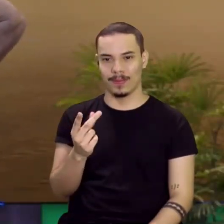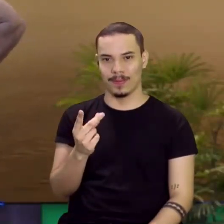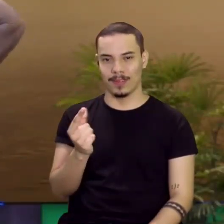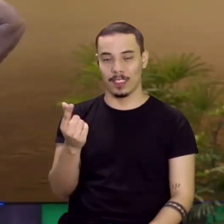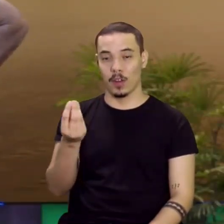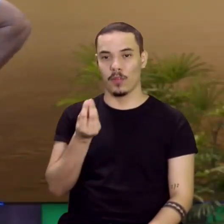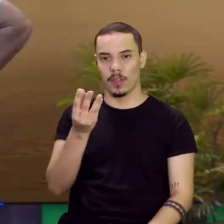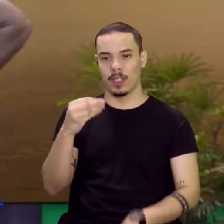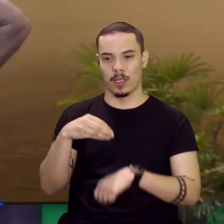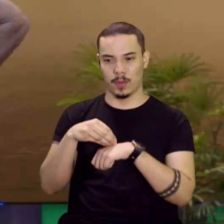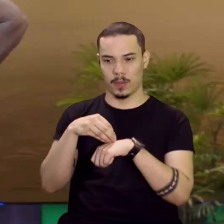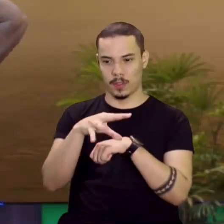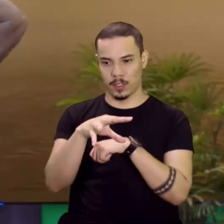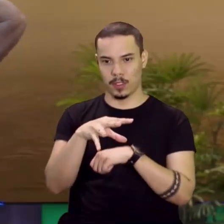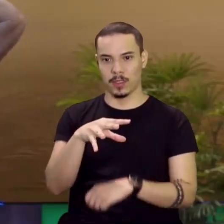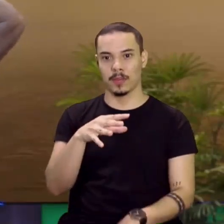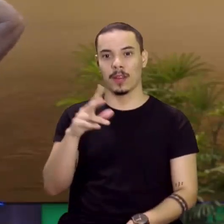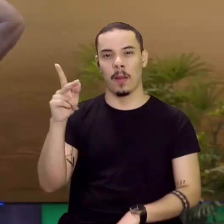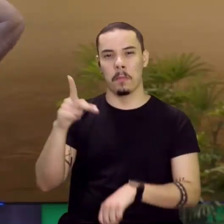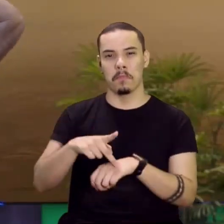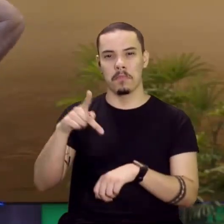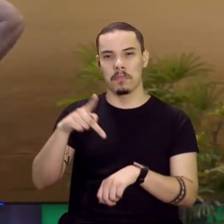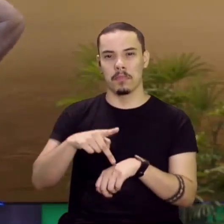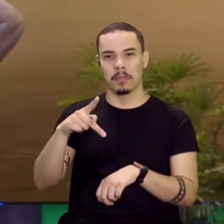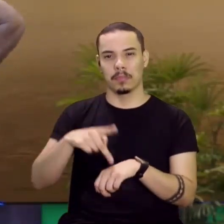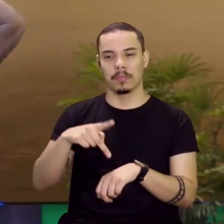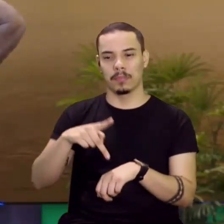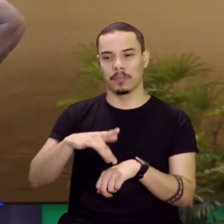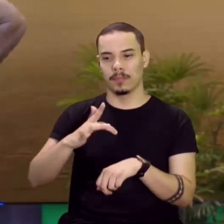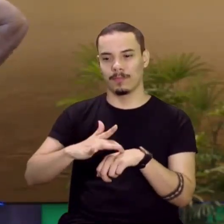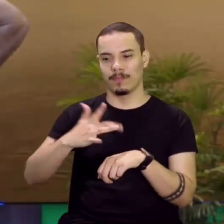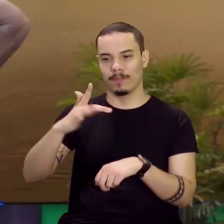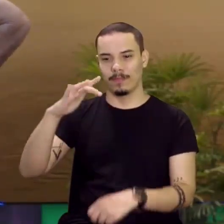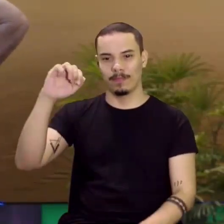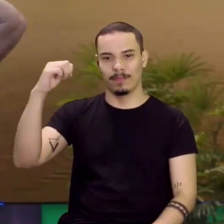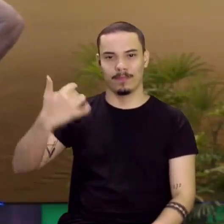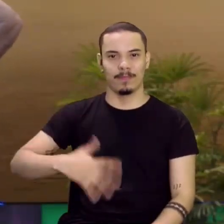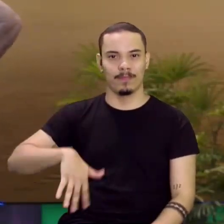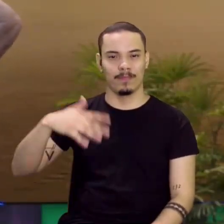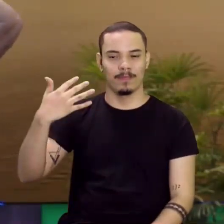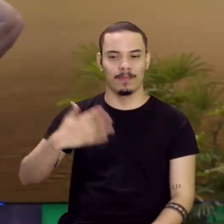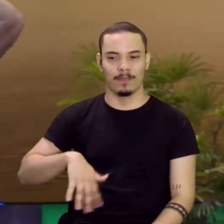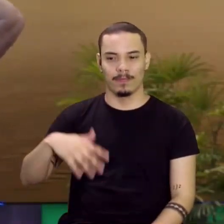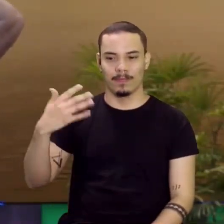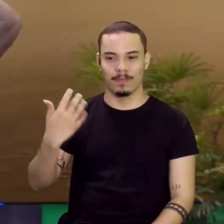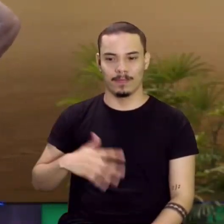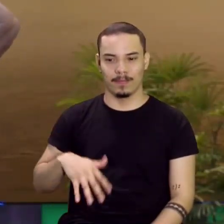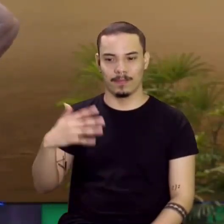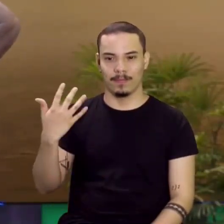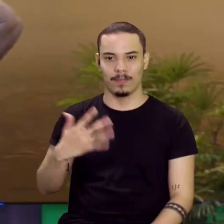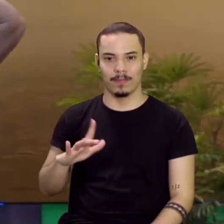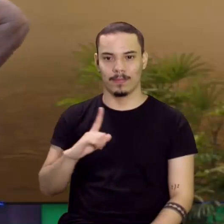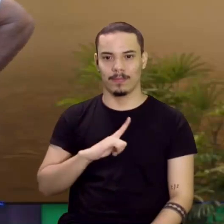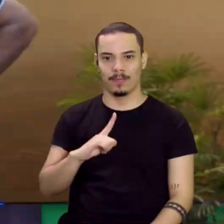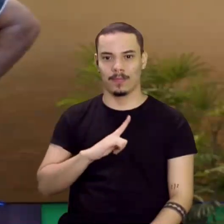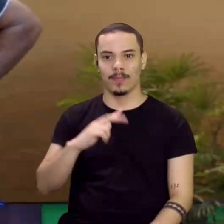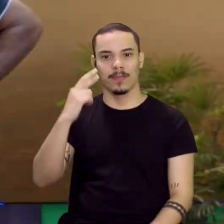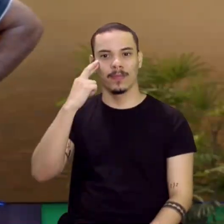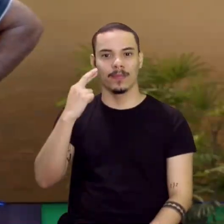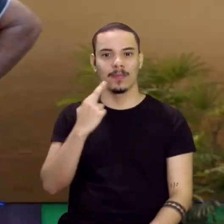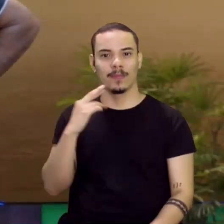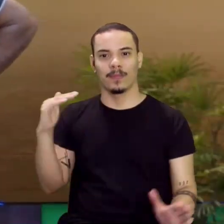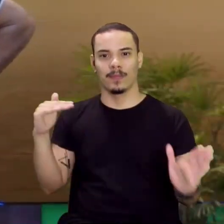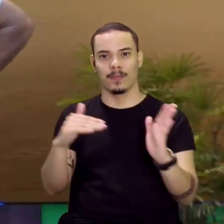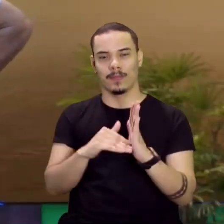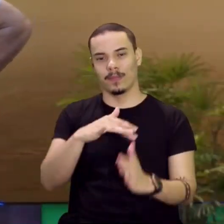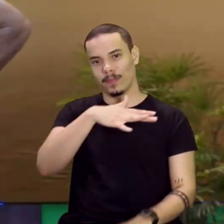dica para vocês. Era uma pedra preciosa muito forte. Fica entre o estado de Rondônia e o estado do